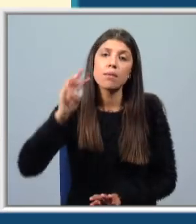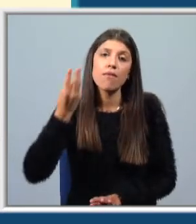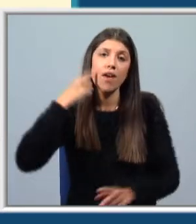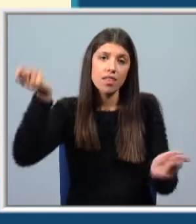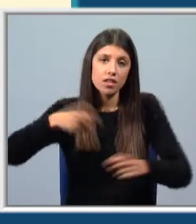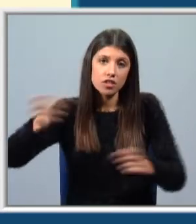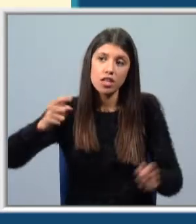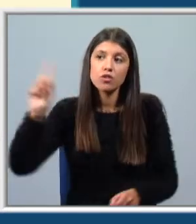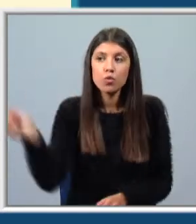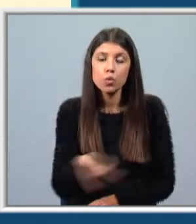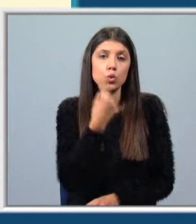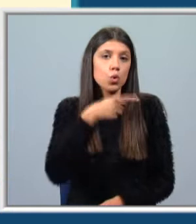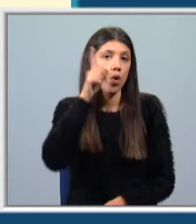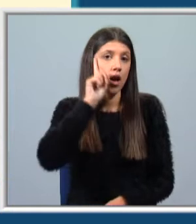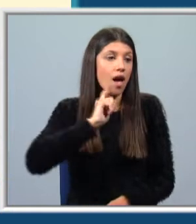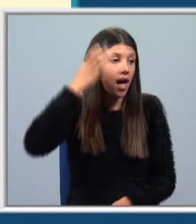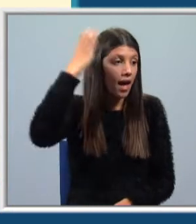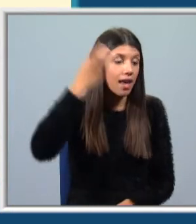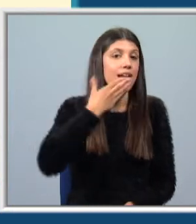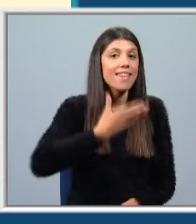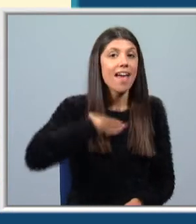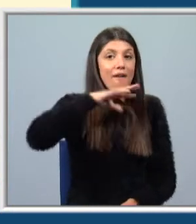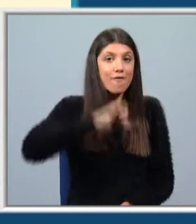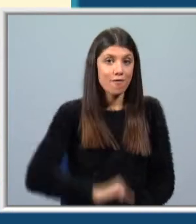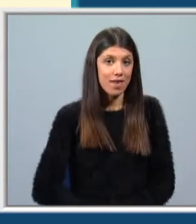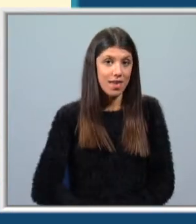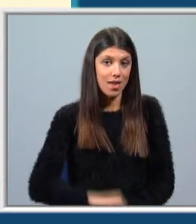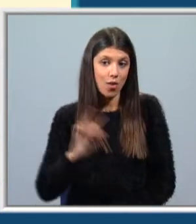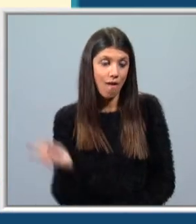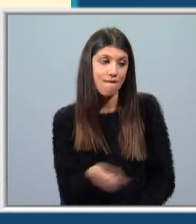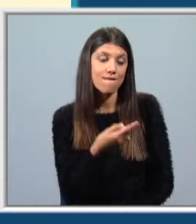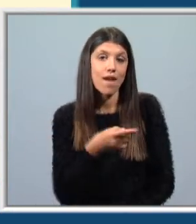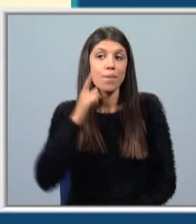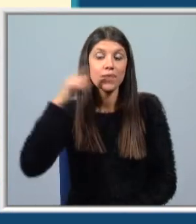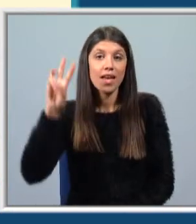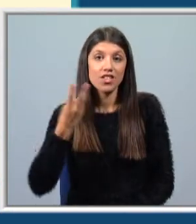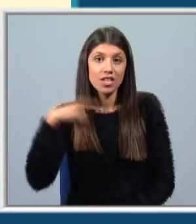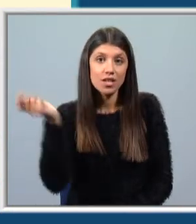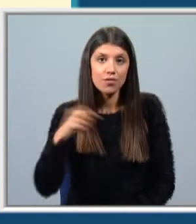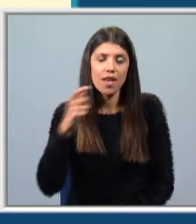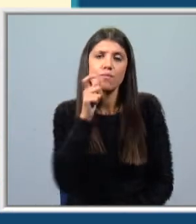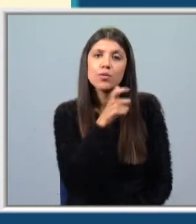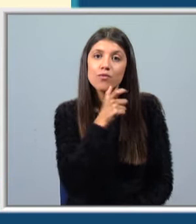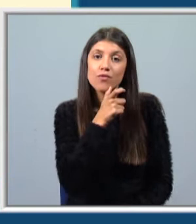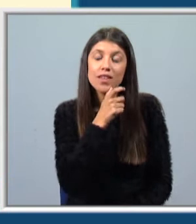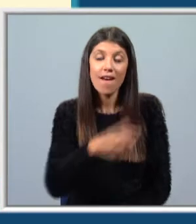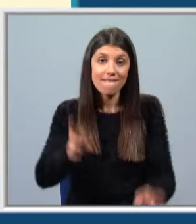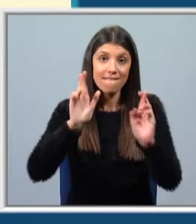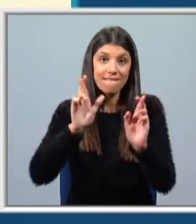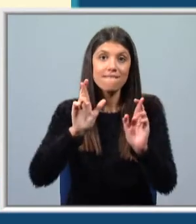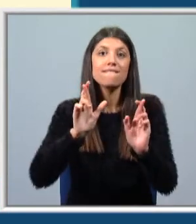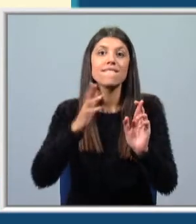que fizessem com que a rainha lhe desse um filho. As fadas prometeram-lhe que os seus desejos